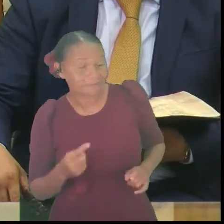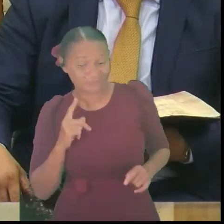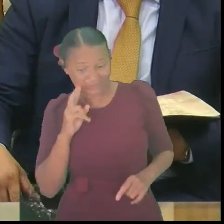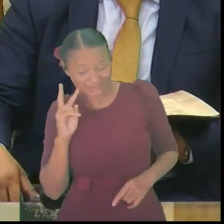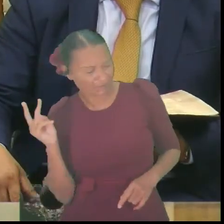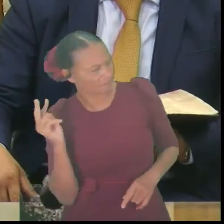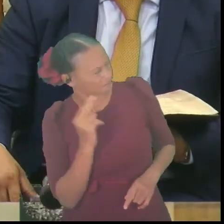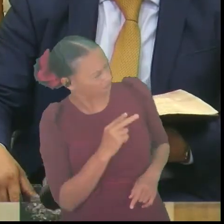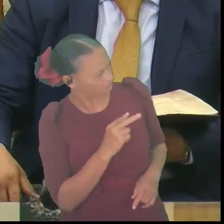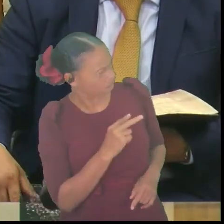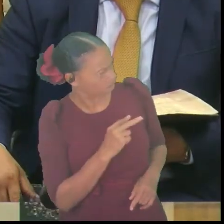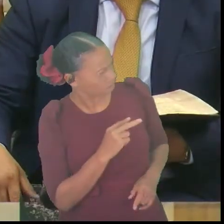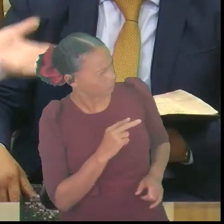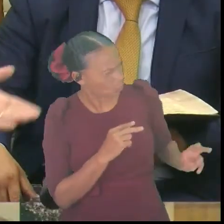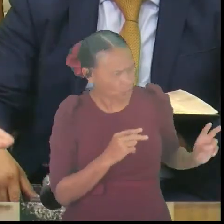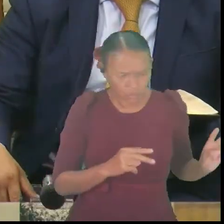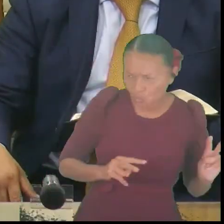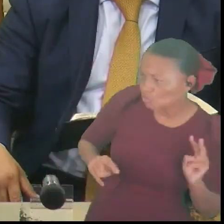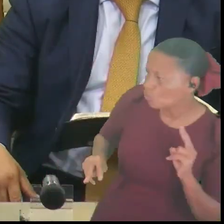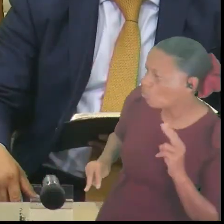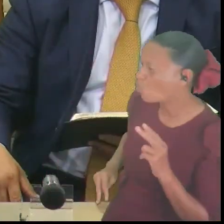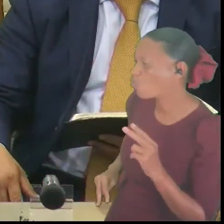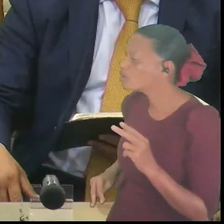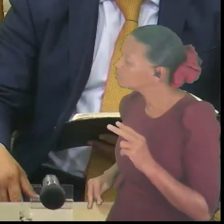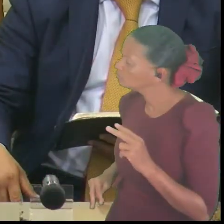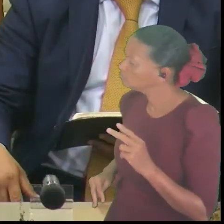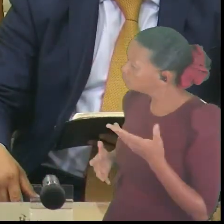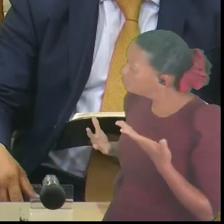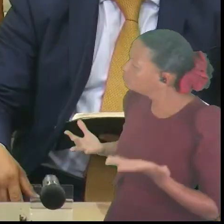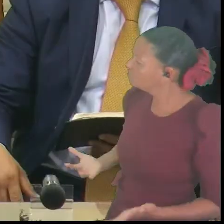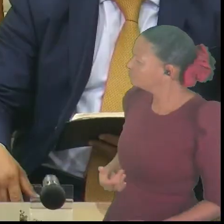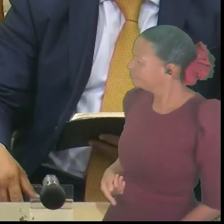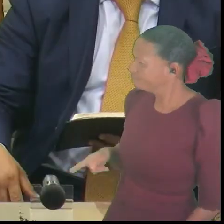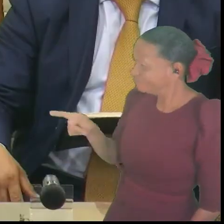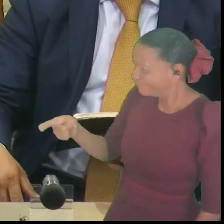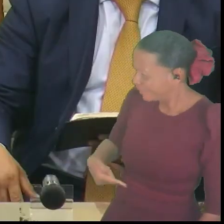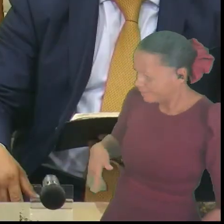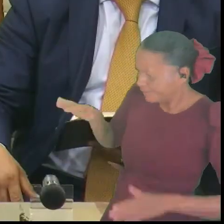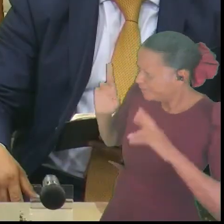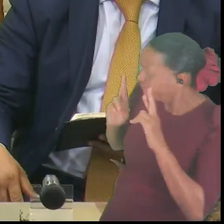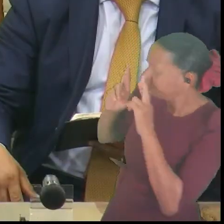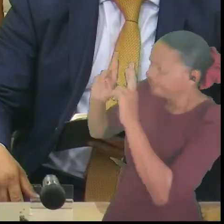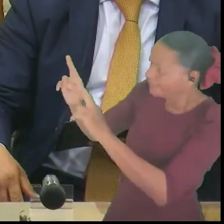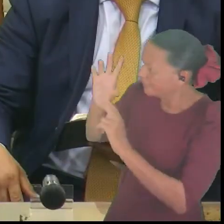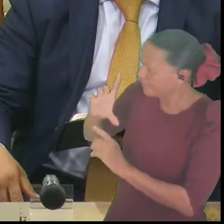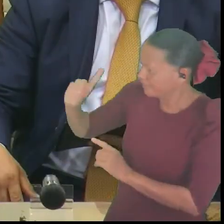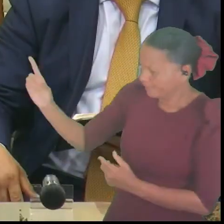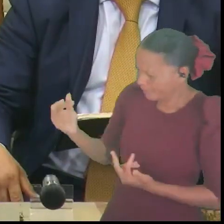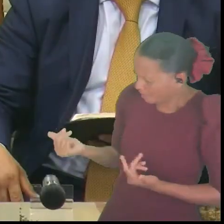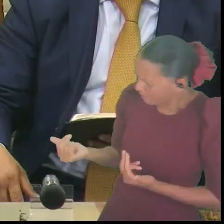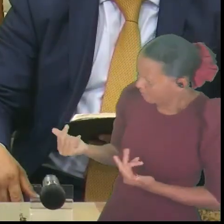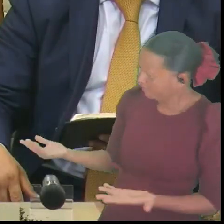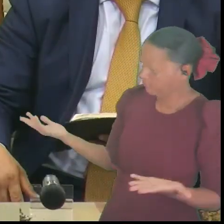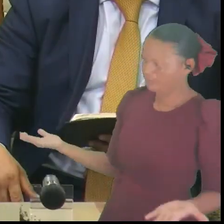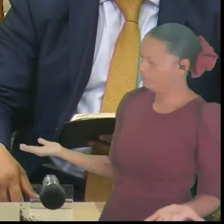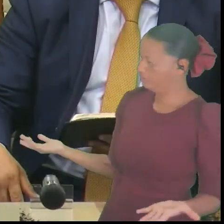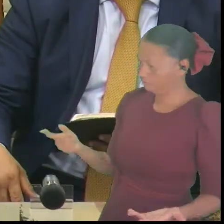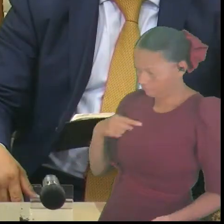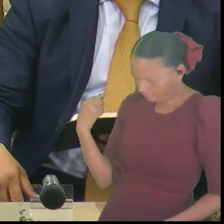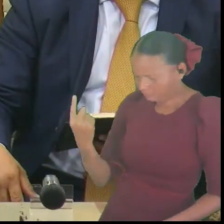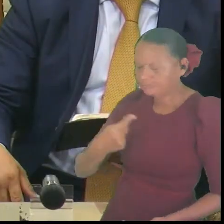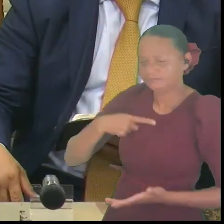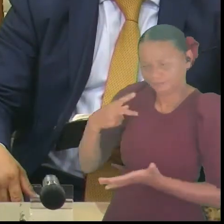viu aquilo, olhou para o ladrão que estava do outro lado e disse: tu nem temes a Deus, estando na mesma condenação?